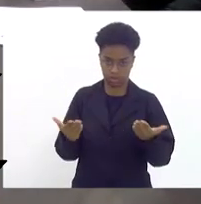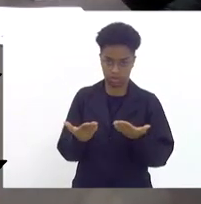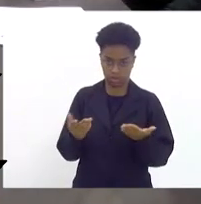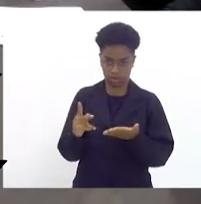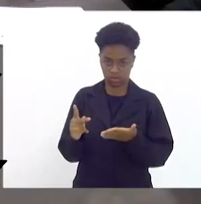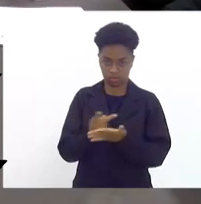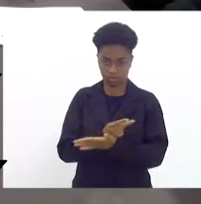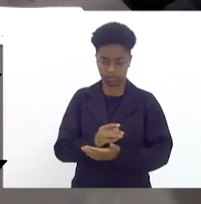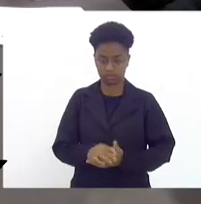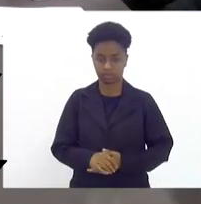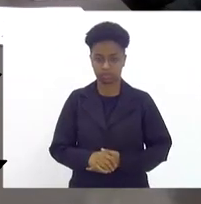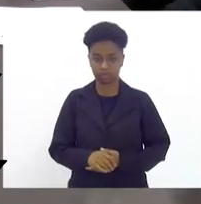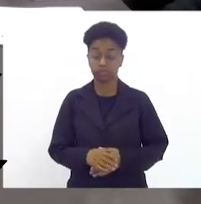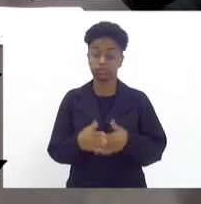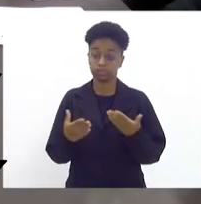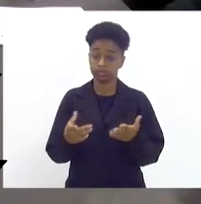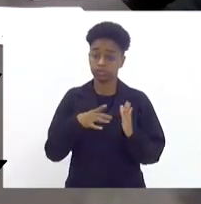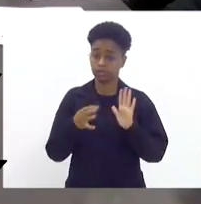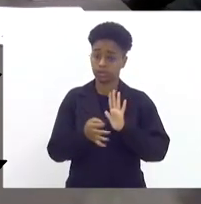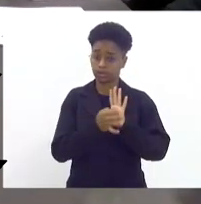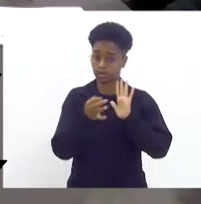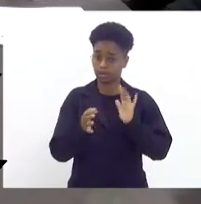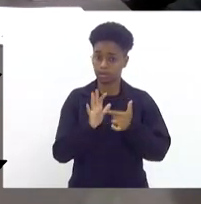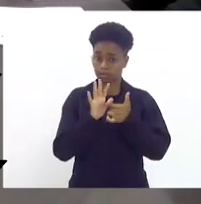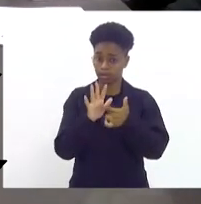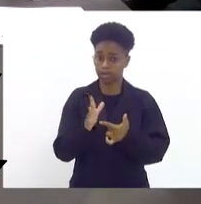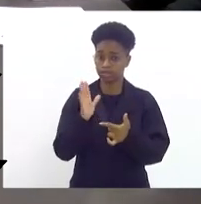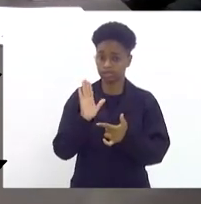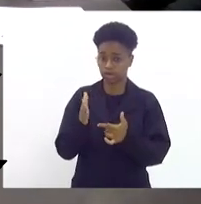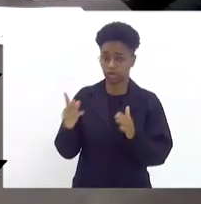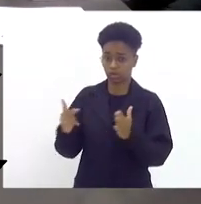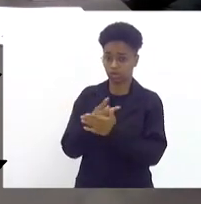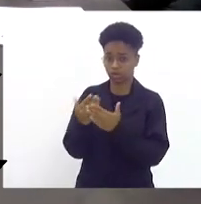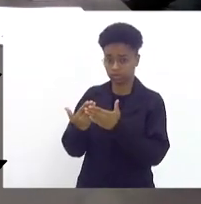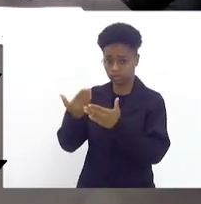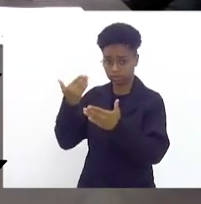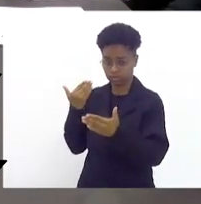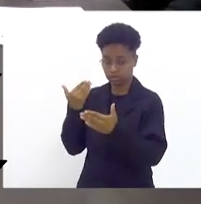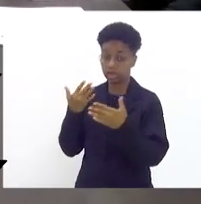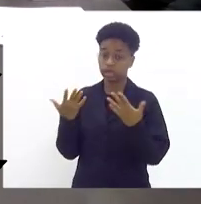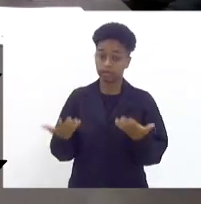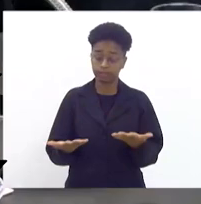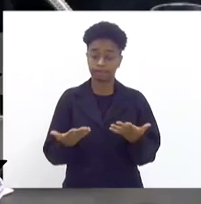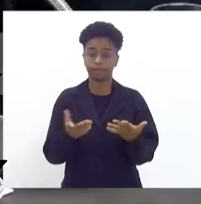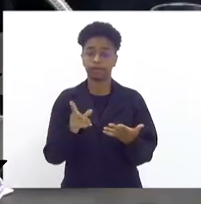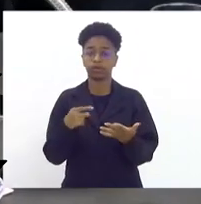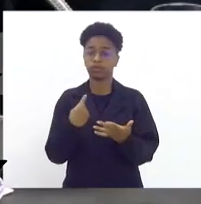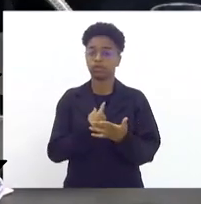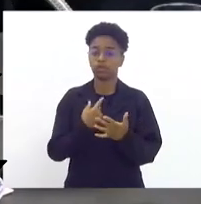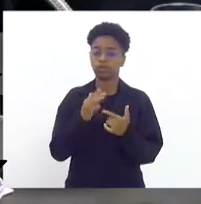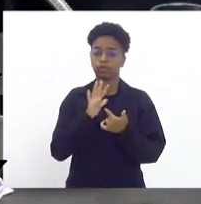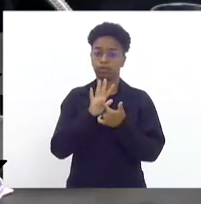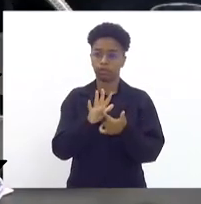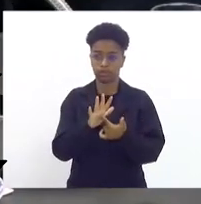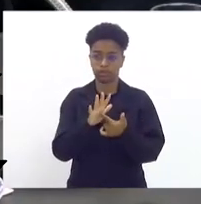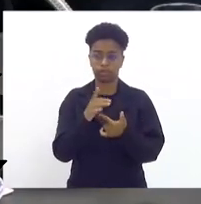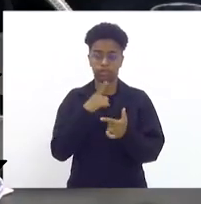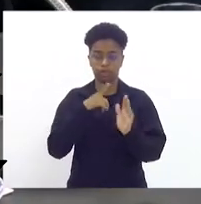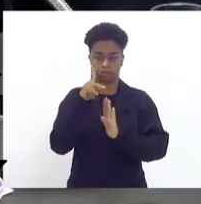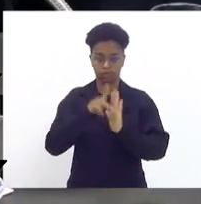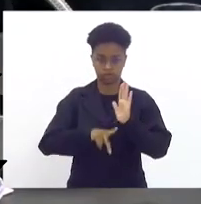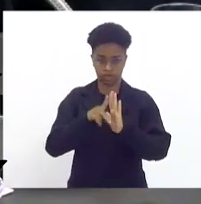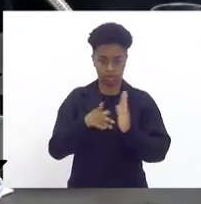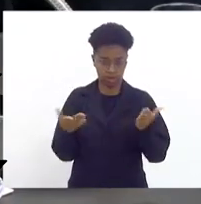acho perfeito. Porque aí também tiram nossa prerrogativa de rever atos anteriores. Então, vamos sumular dessa forma. Isso, incluindo os projetos súmulas, dessa